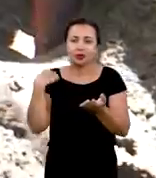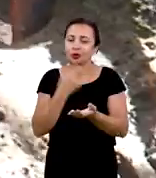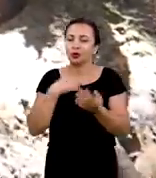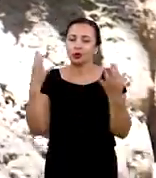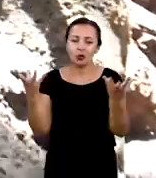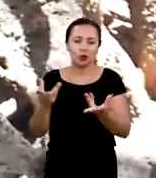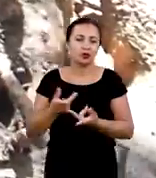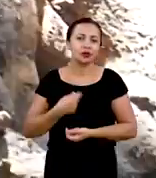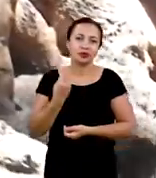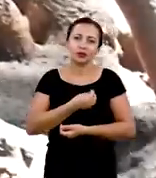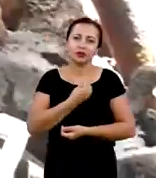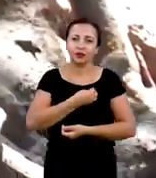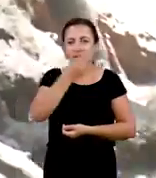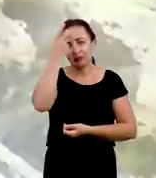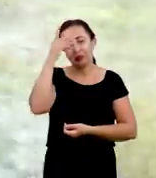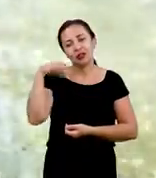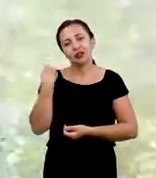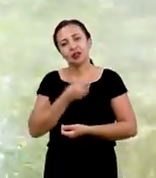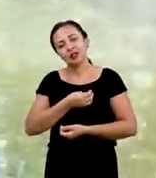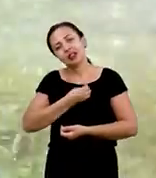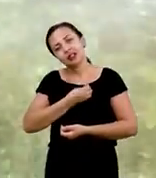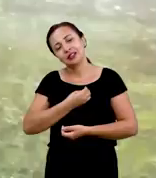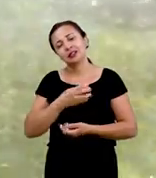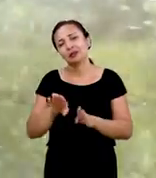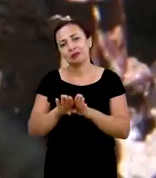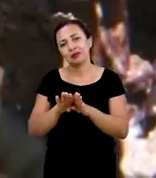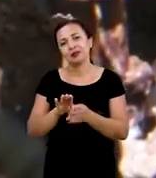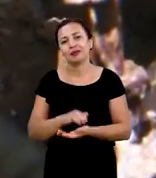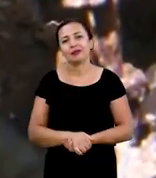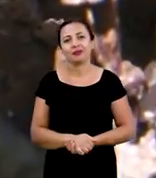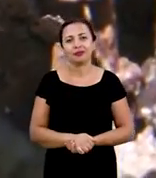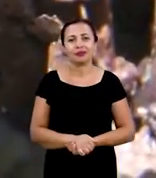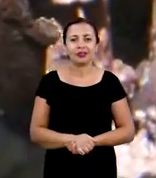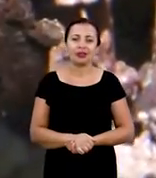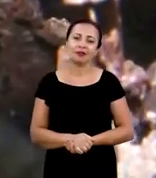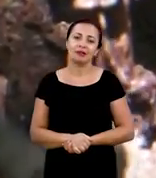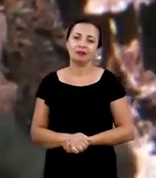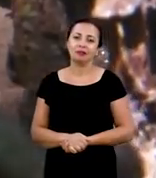manter nossa qualidade de vida, né? Para a nossa existência também.